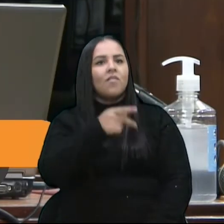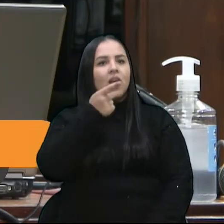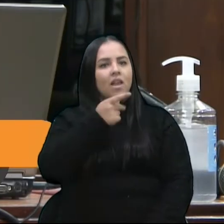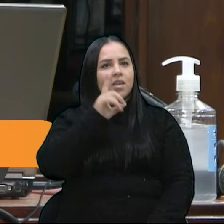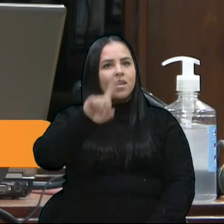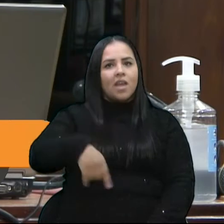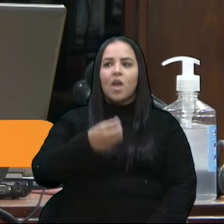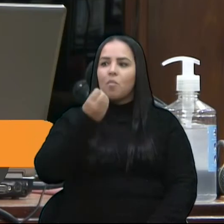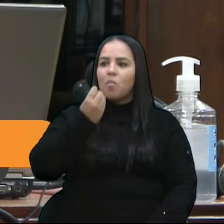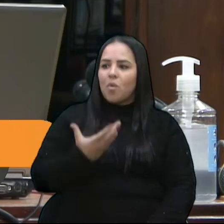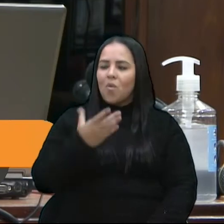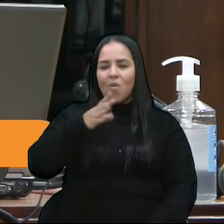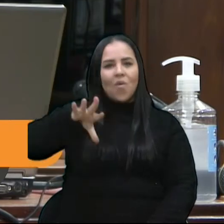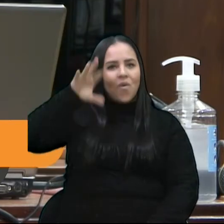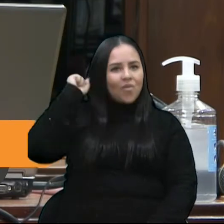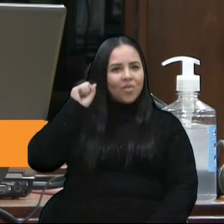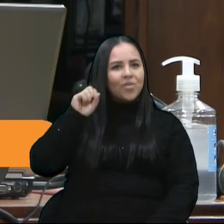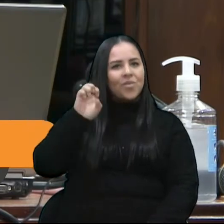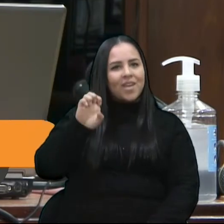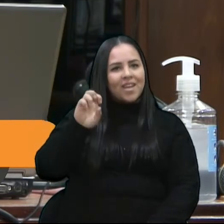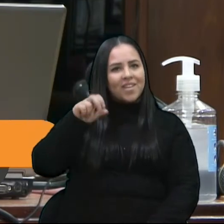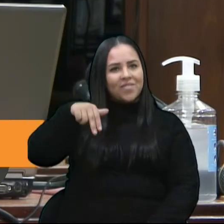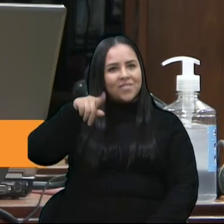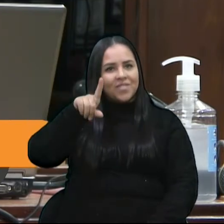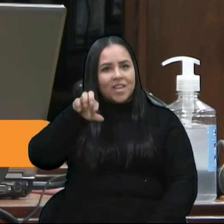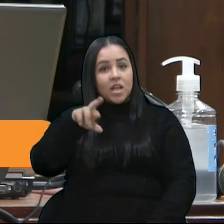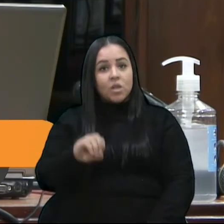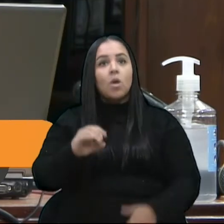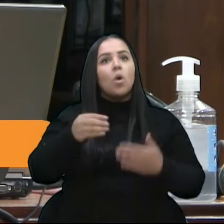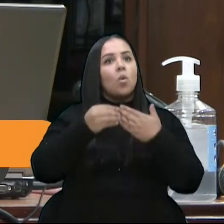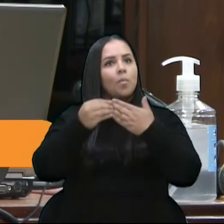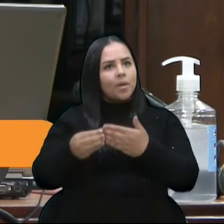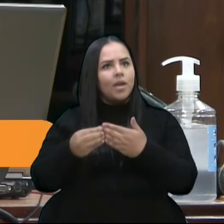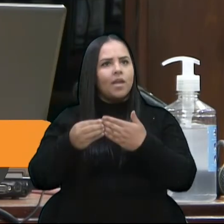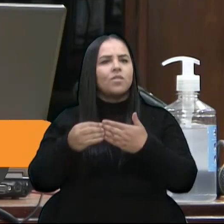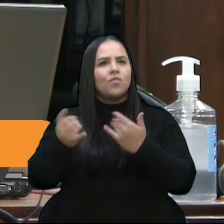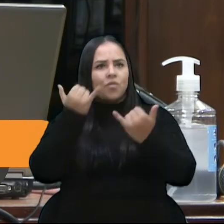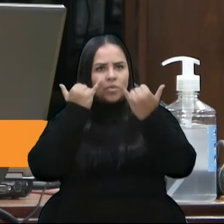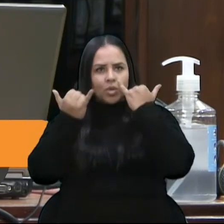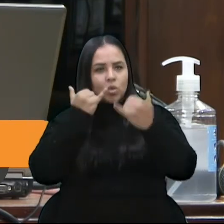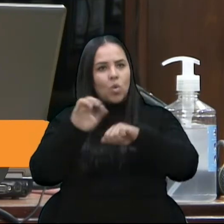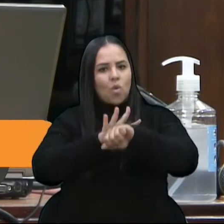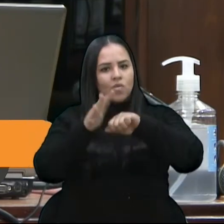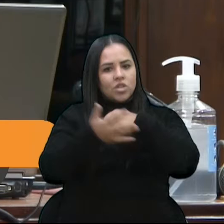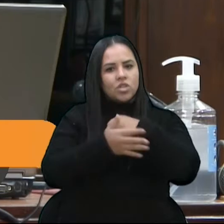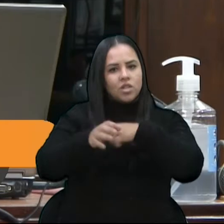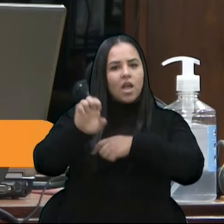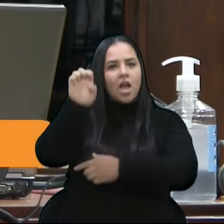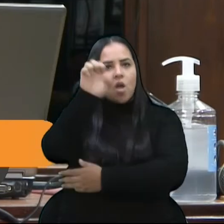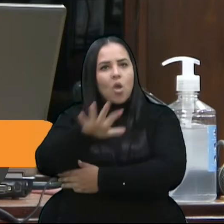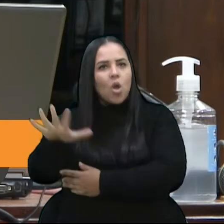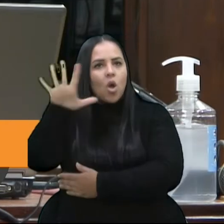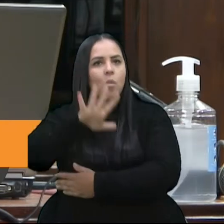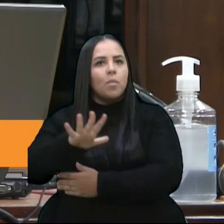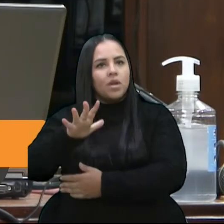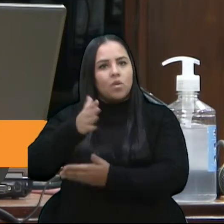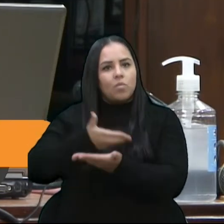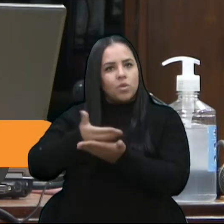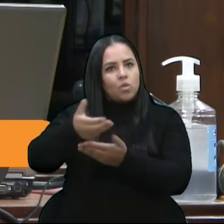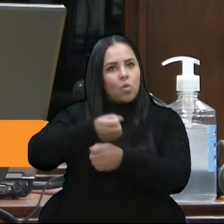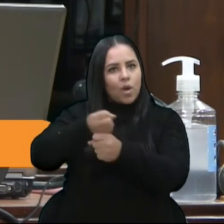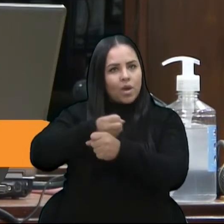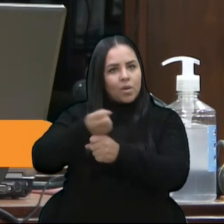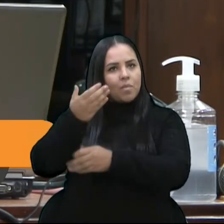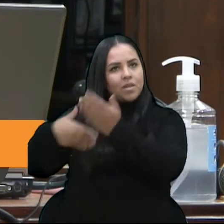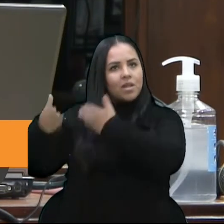Evandro Fontana. Tenho acompanhado as notícias sobre o Covid na Europa desde o ano passado, principalmente com as informações que o